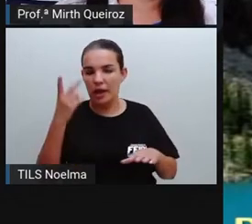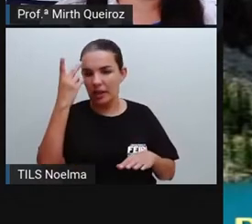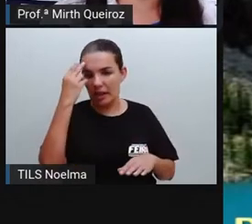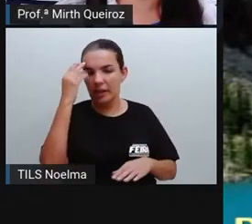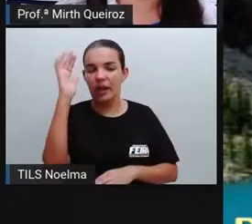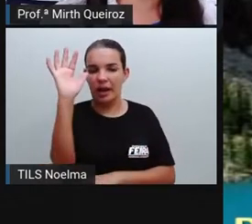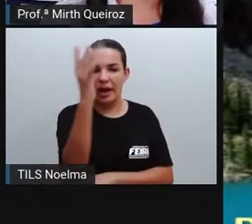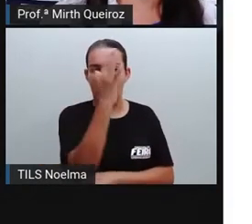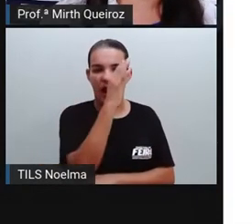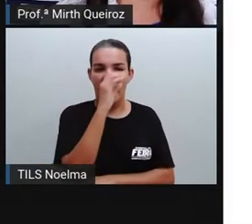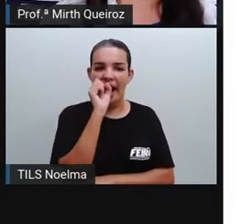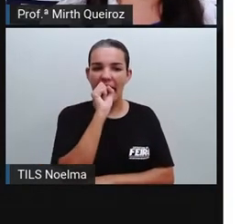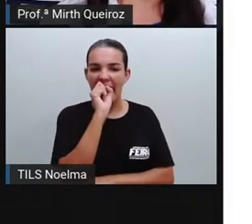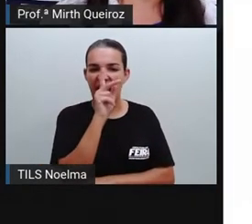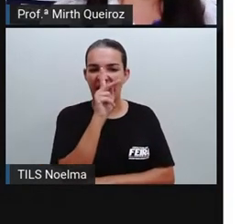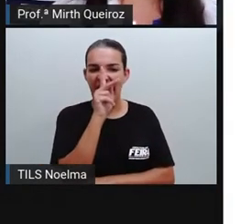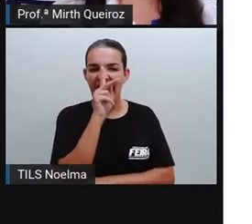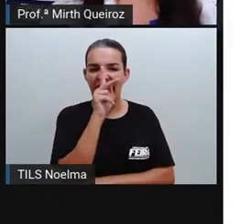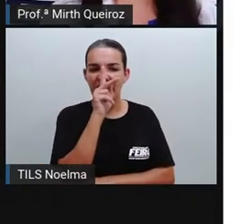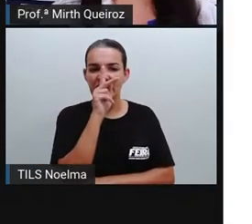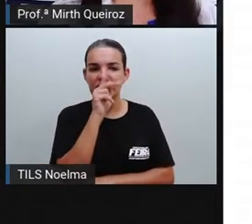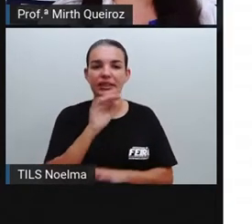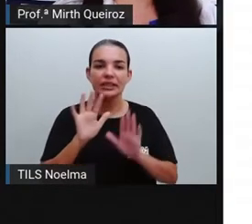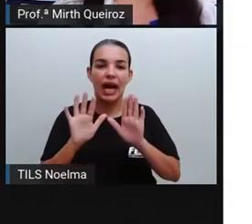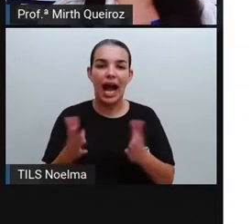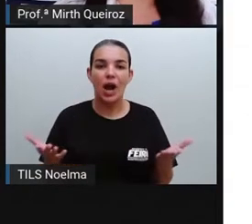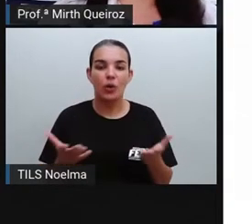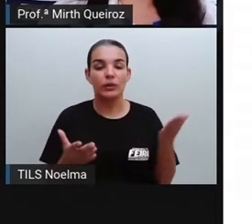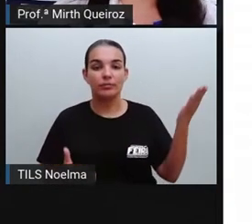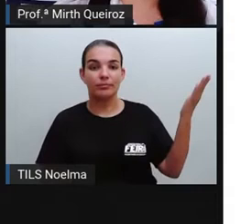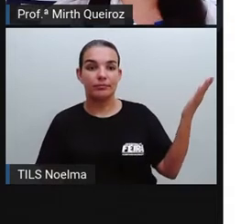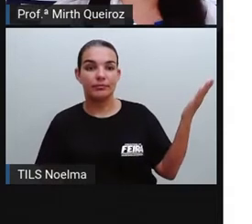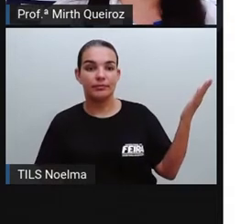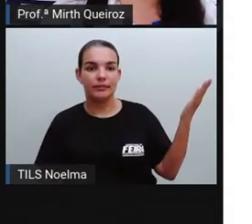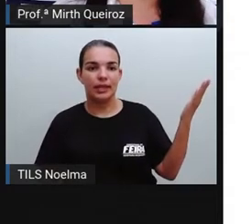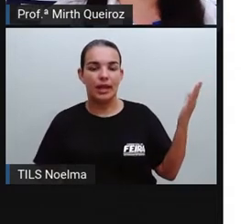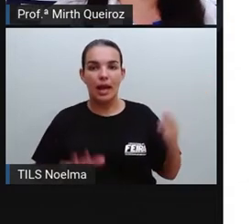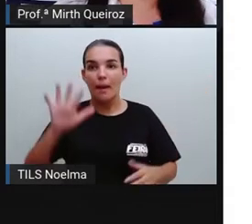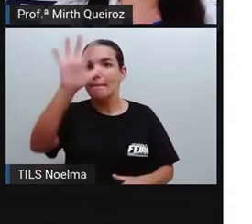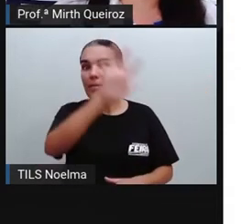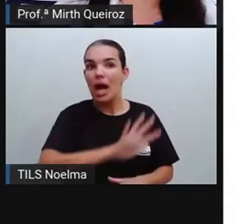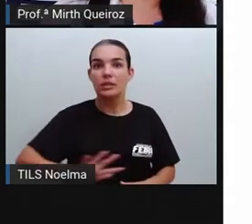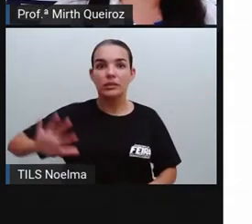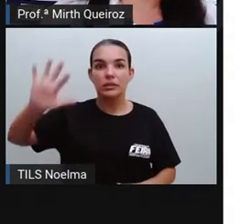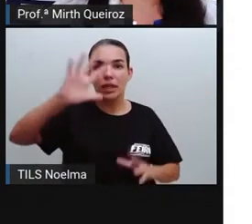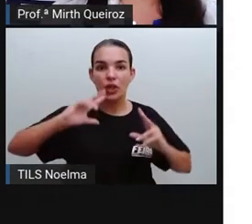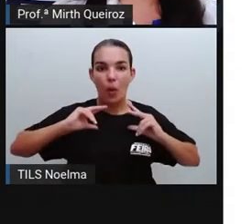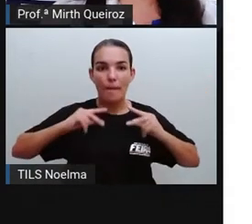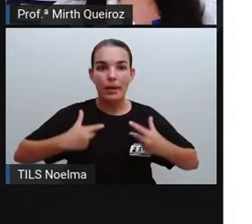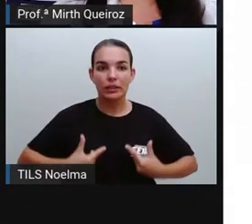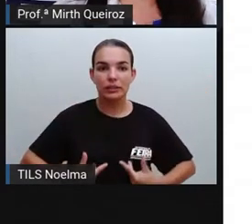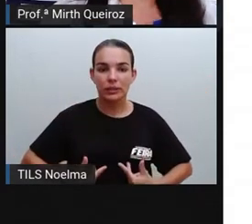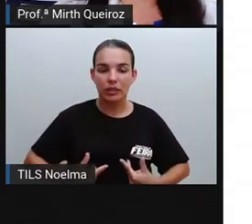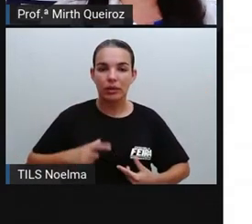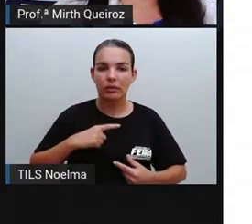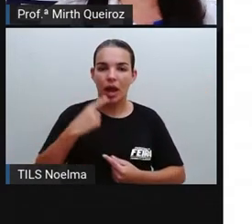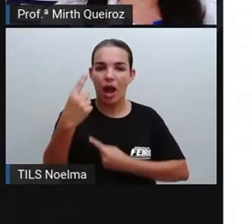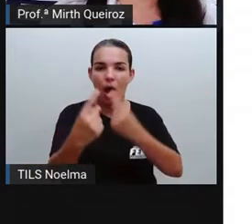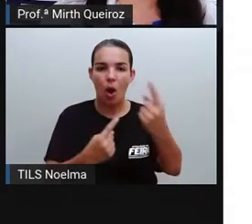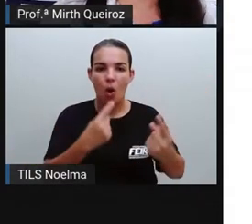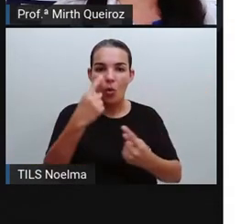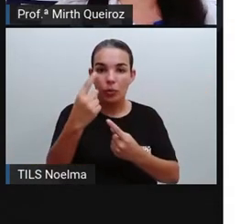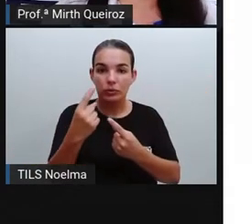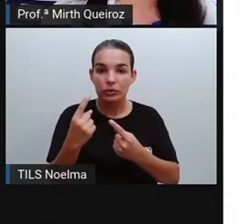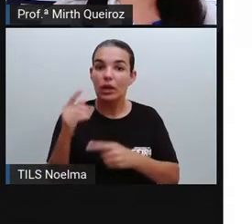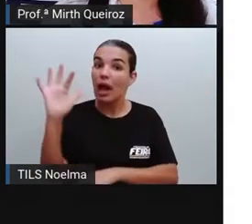cultural, certo? Já a paisagem que ela é humanizada, que é essa paisagem cultural, em alguns casos a natureza